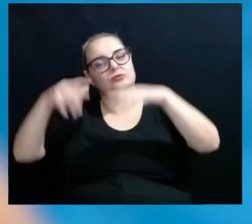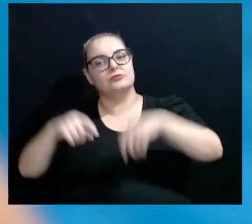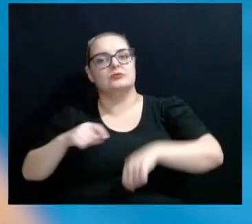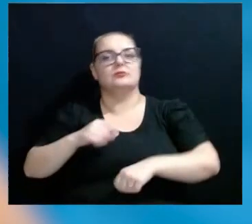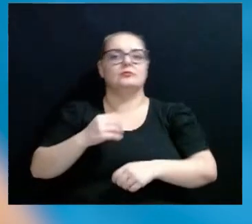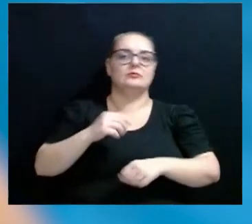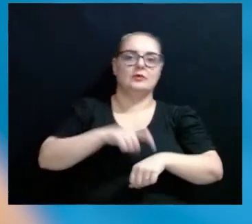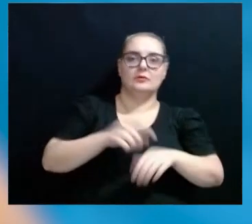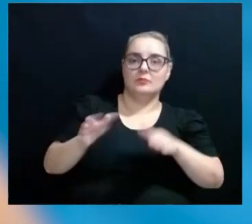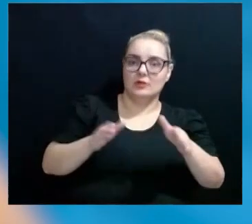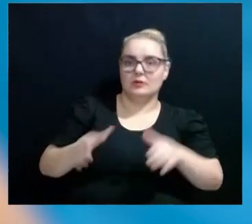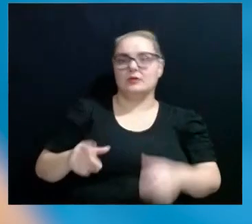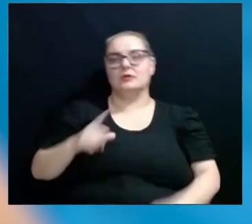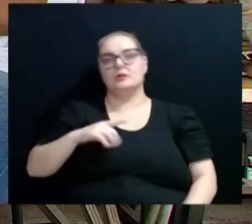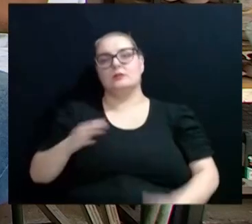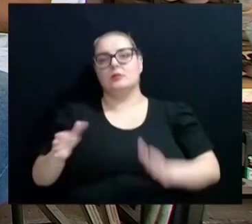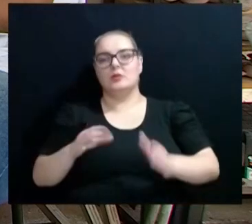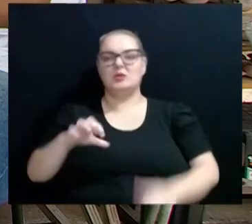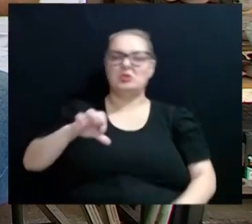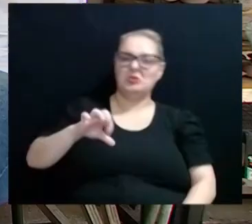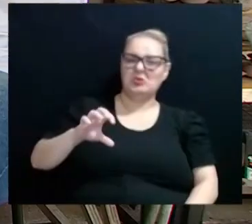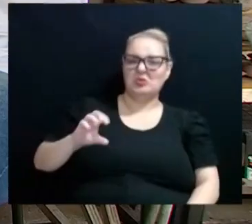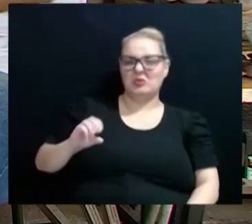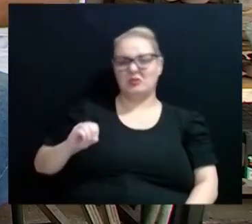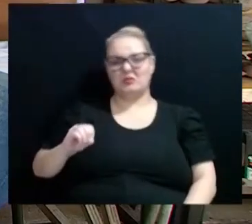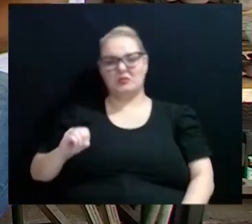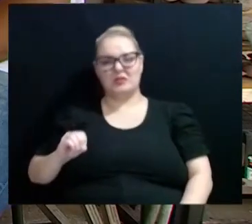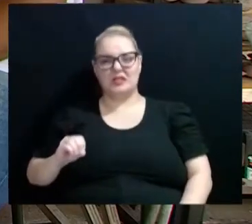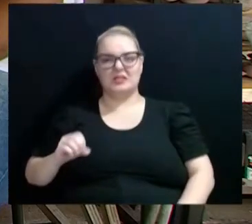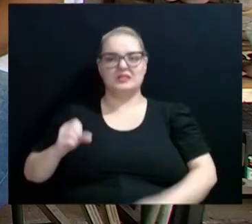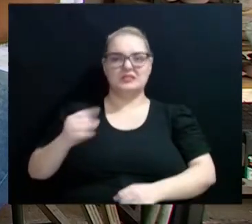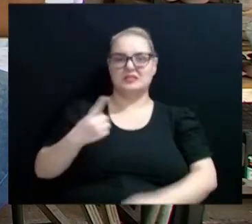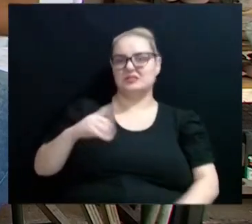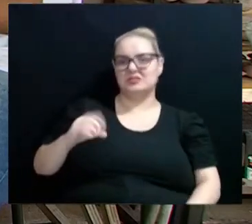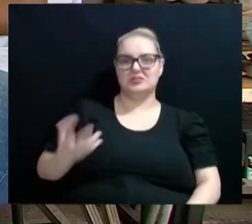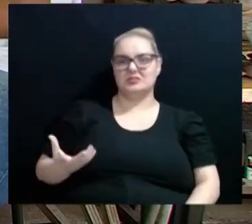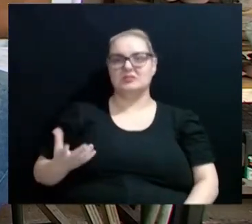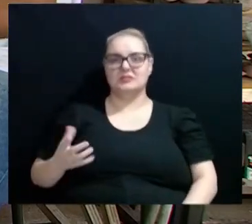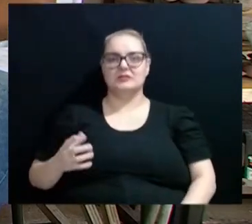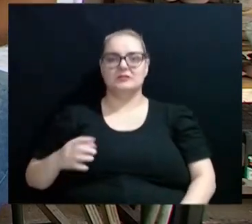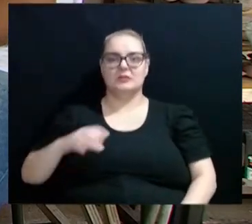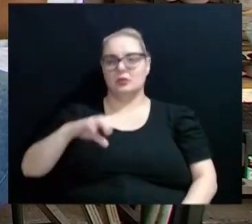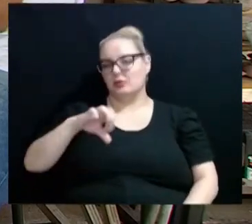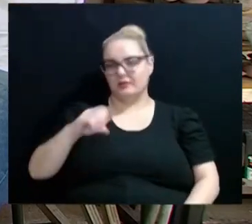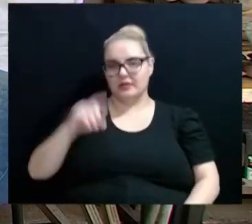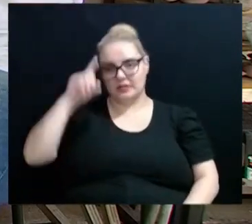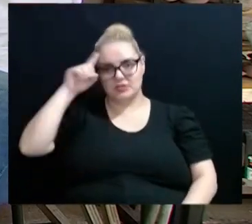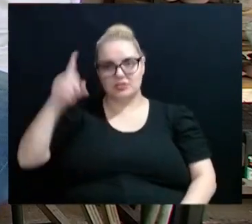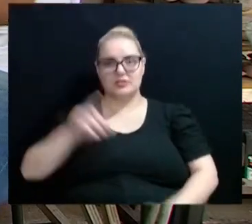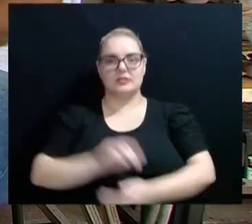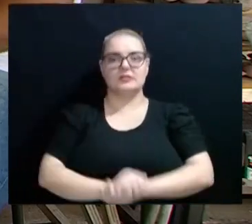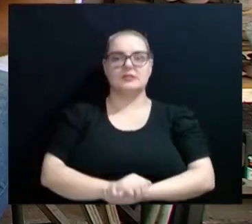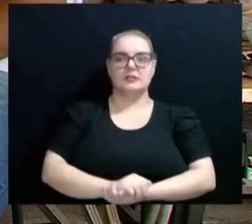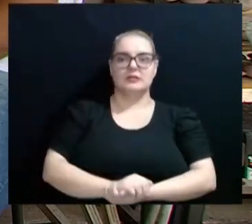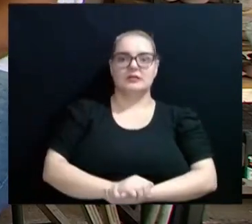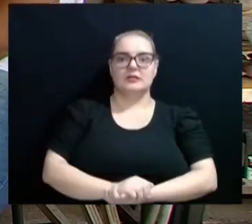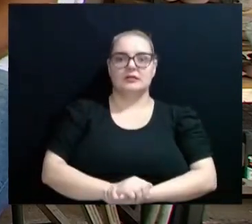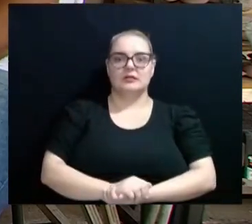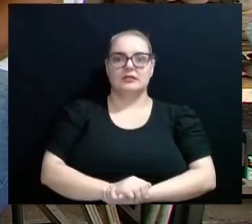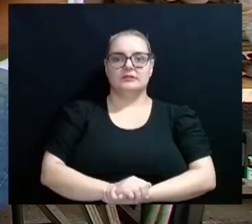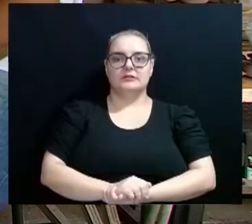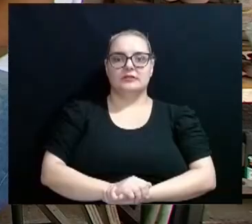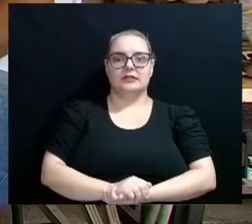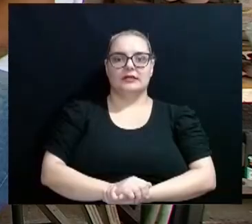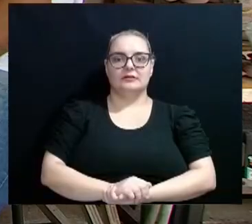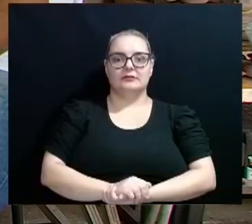já falo, ó, a opção chuva vai dar esse tempo aqui, a gente tem um período. Sim, Geralmente de 90 dias. Aquele trabalho, na verdade, durou 6 meses de sim.